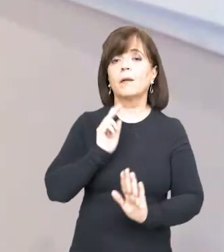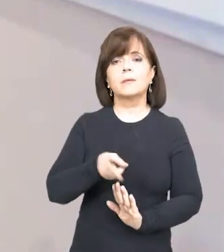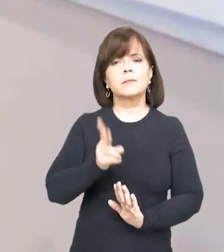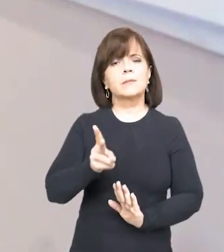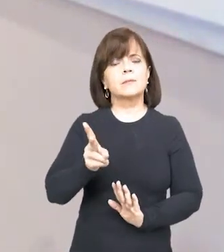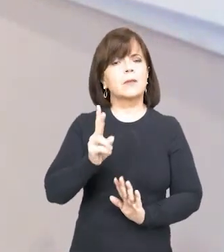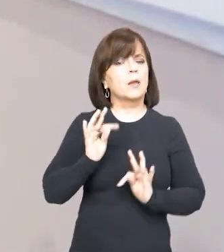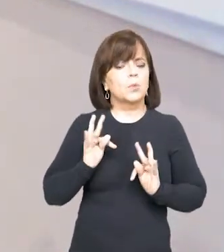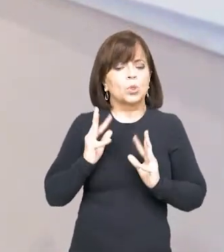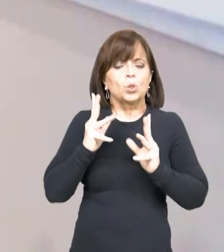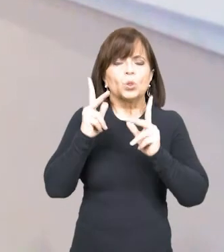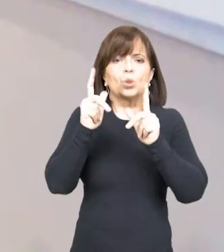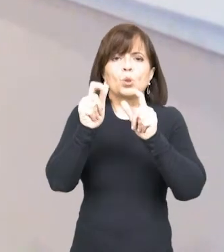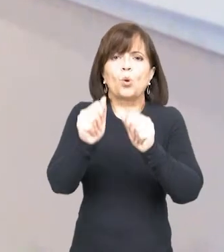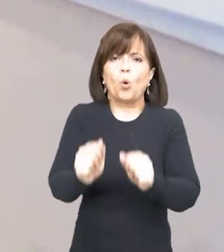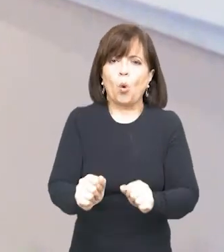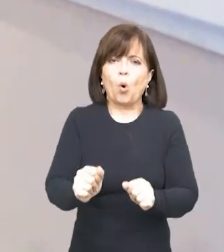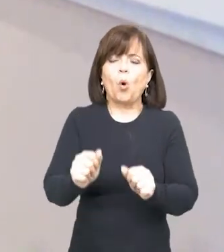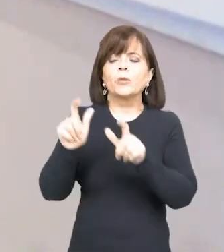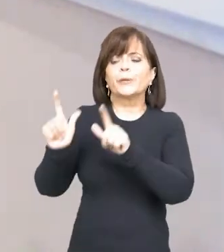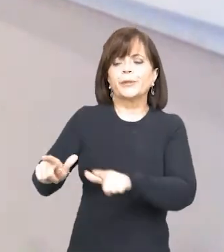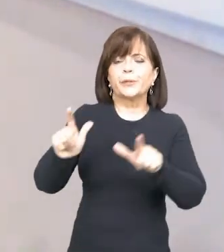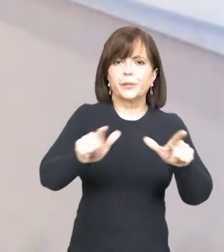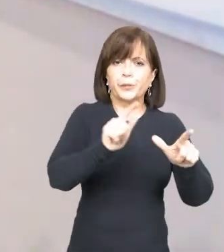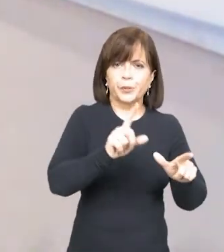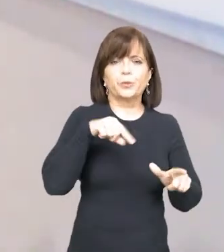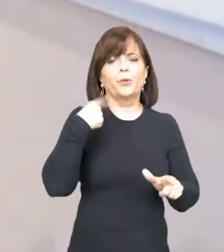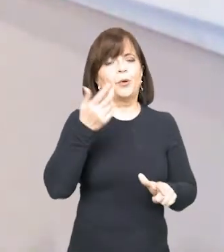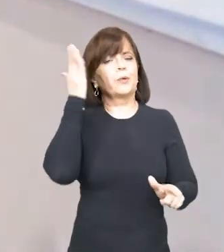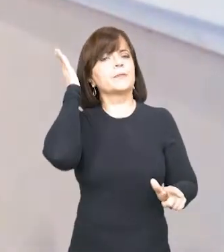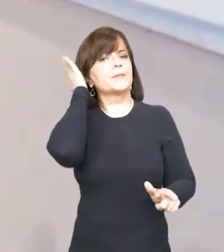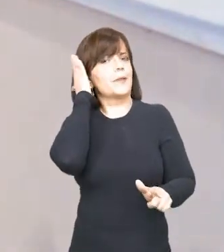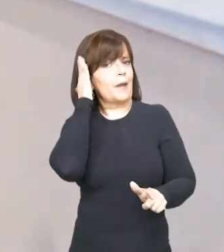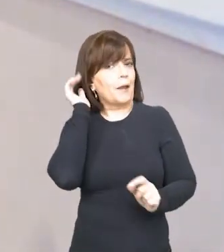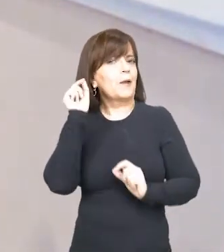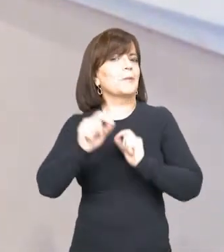com todos aqueles senões que a gente já conhece,